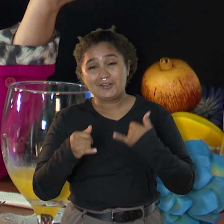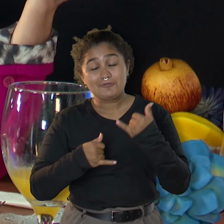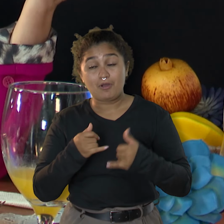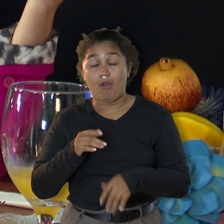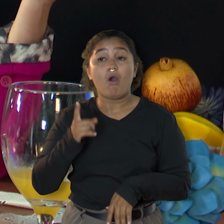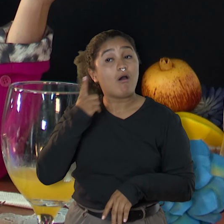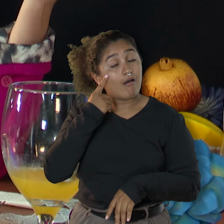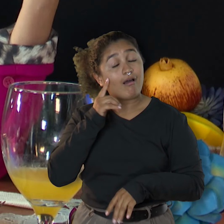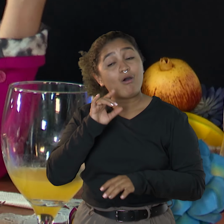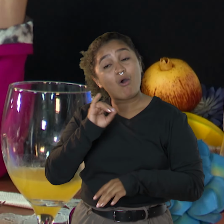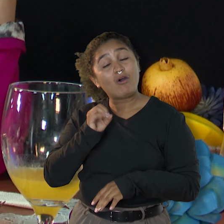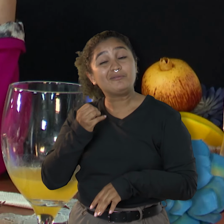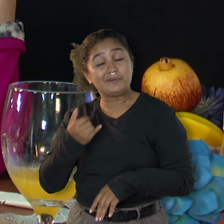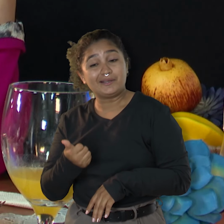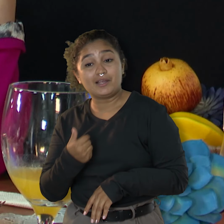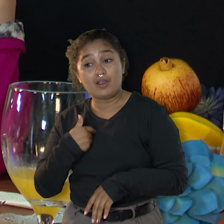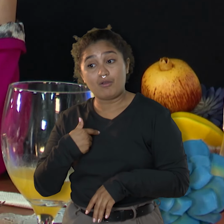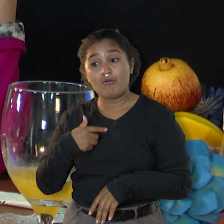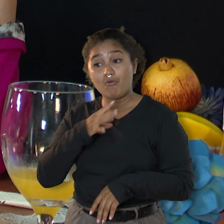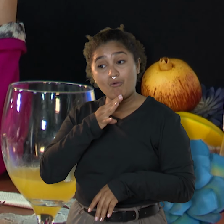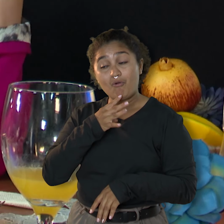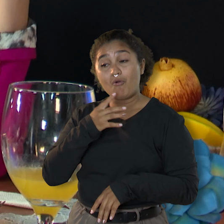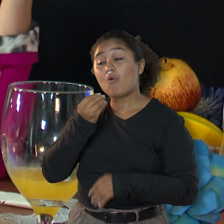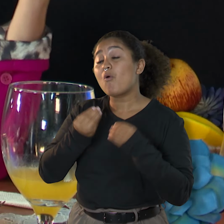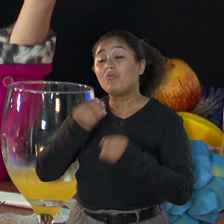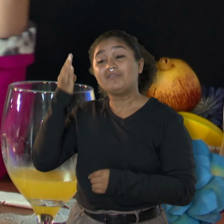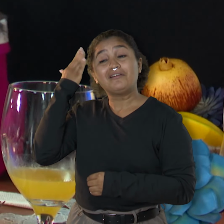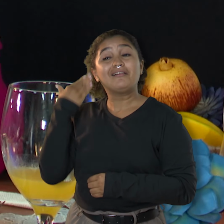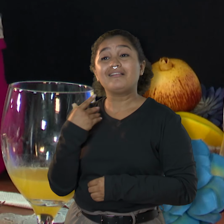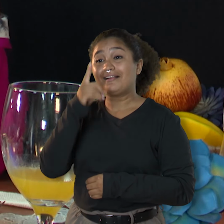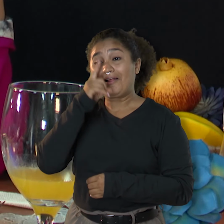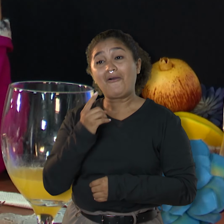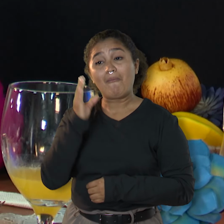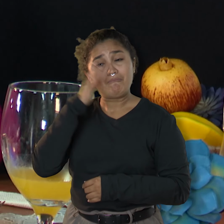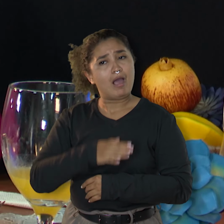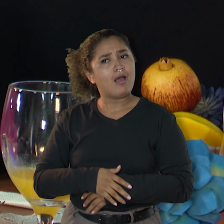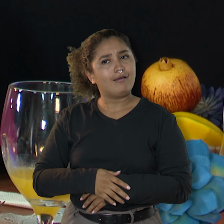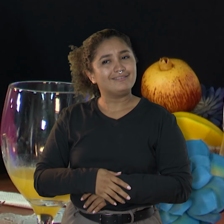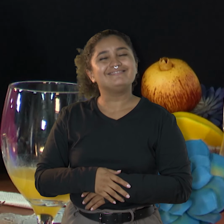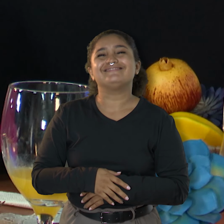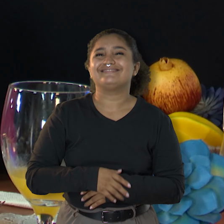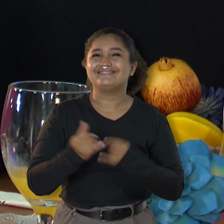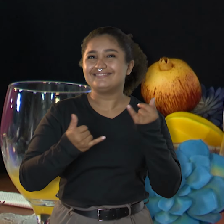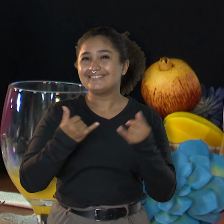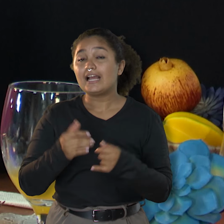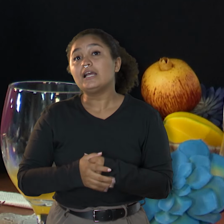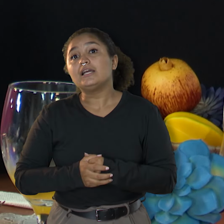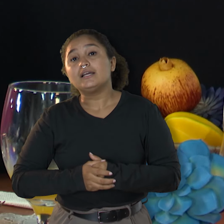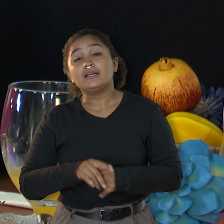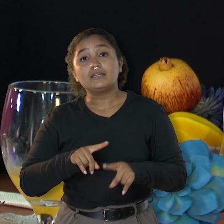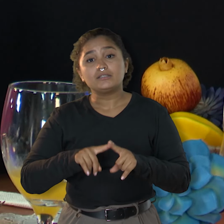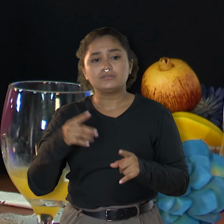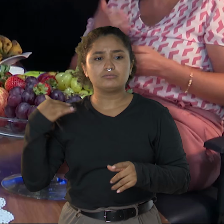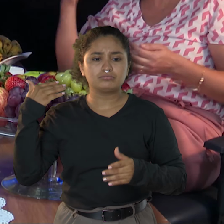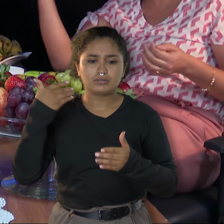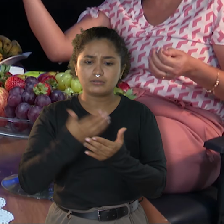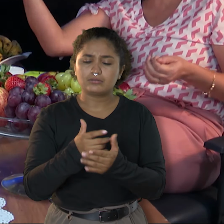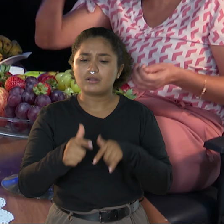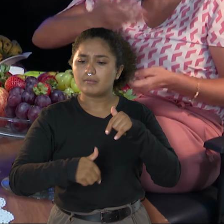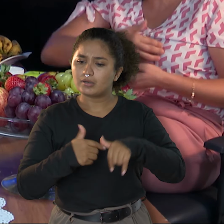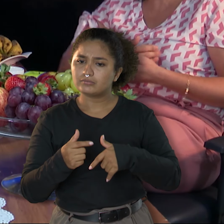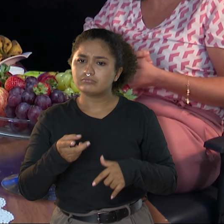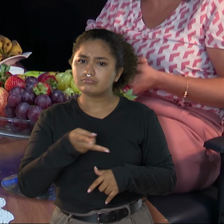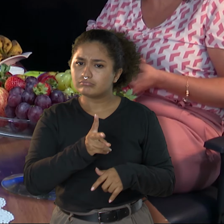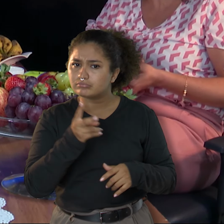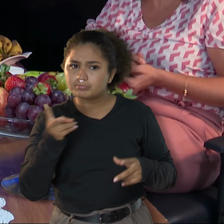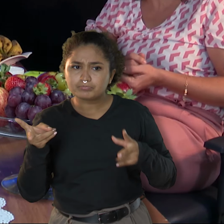É o que eu conto. Falei assim, oi, tudo bem? Falei assim, olha, eu sou conhecida como Loura Má, tá? Aí eu já dou brinco. Gente, eu, assim, até porque eu trabalhei aqui no administrativo, sempre via a Tainá